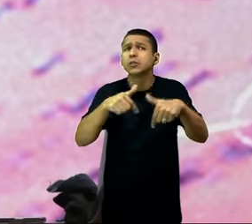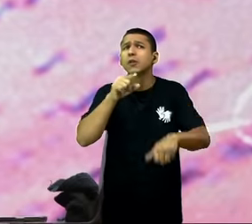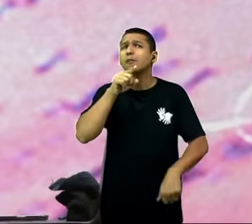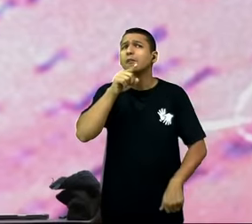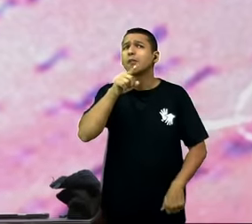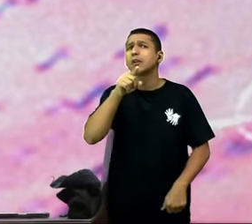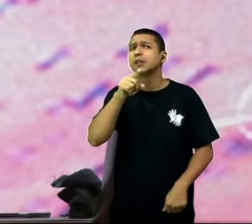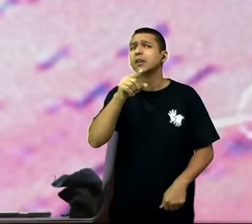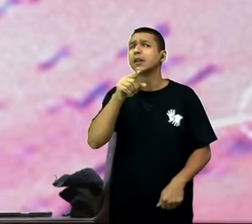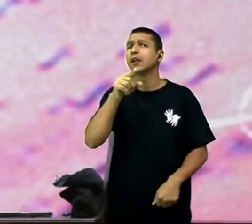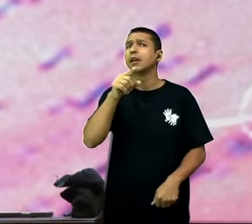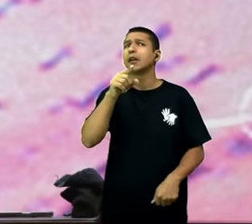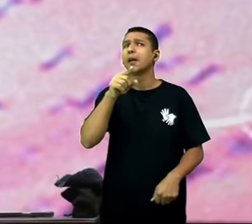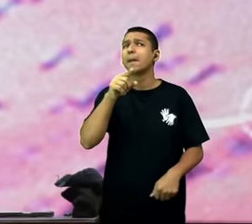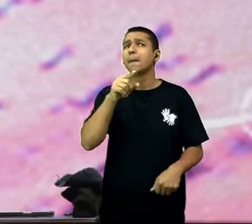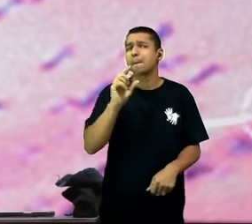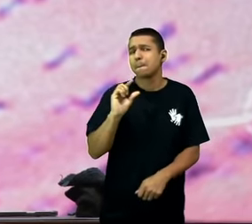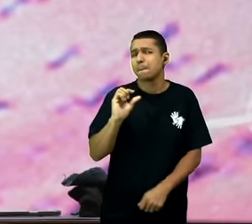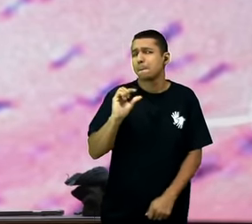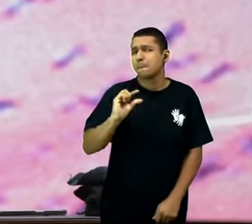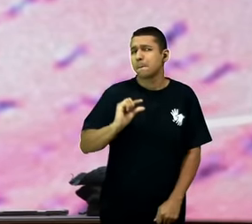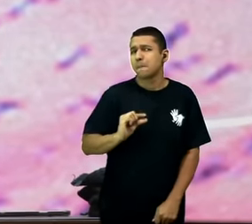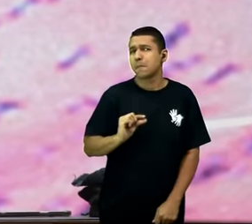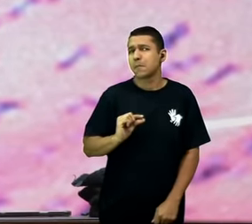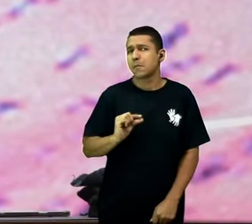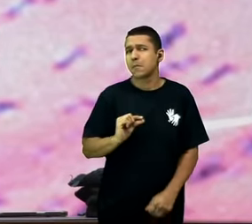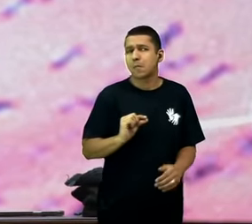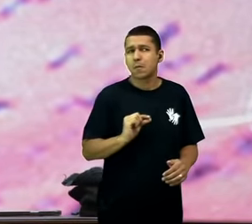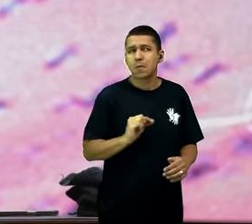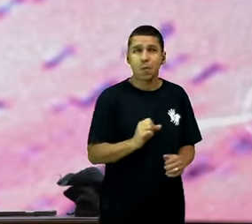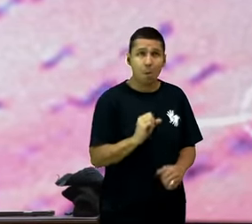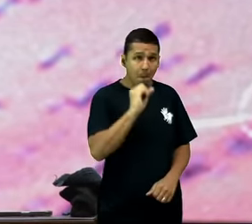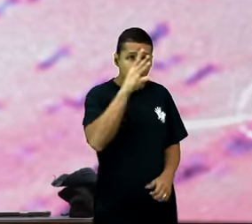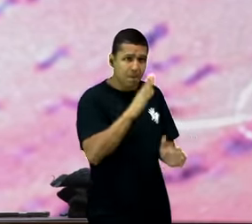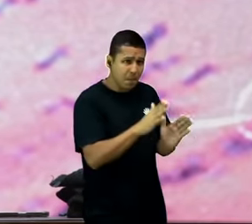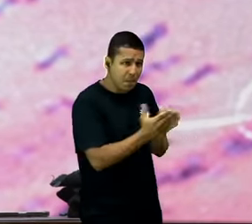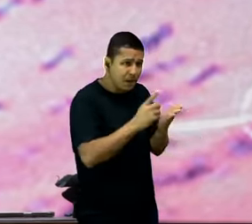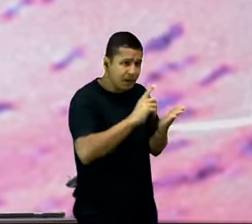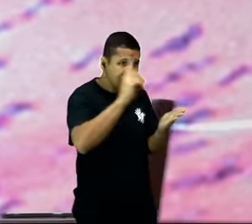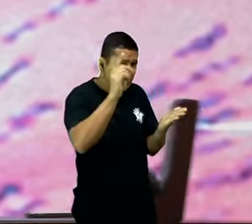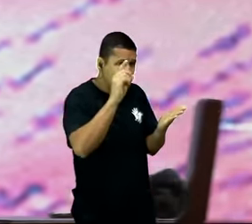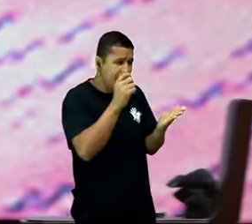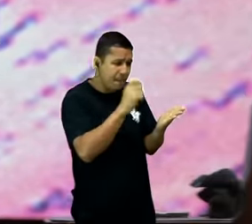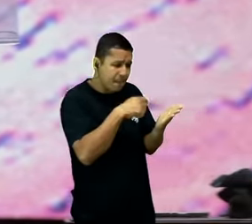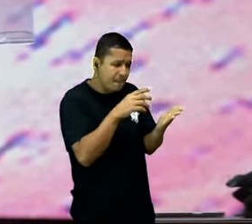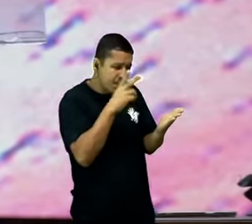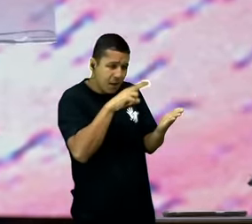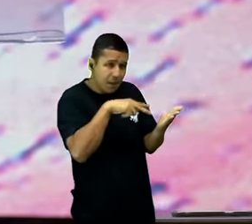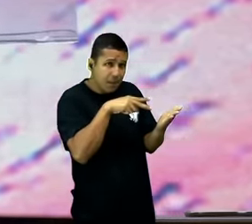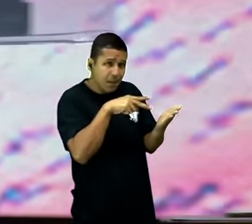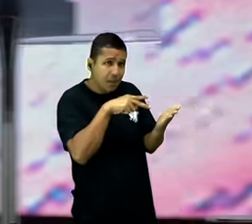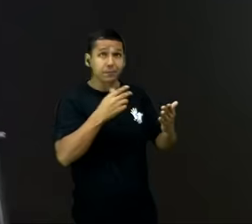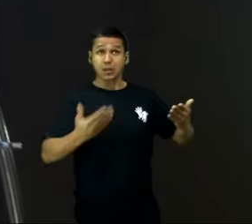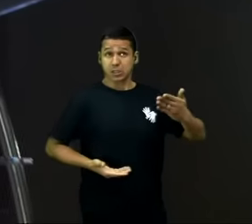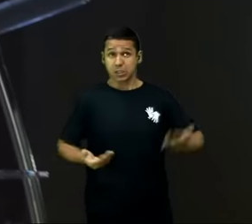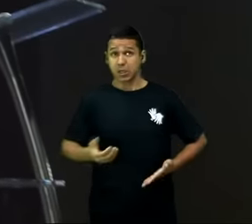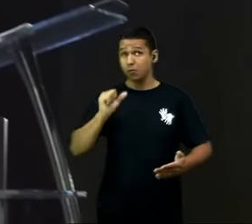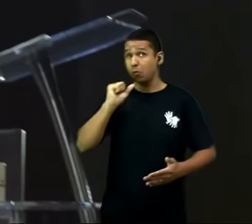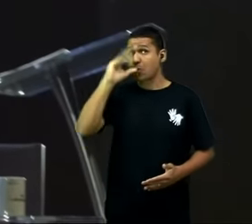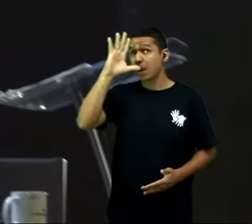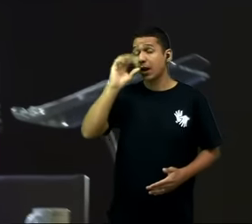ficou menos? Leu mais a Bíblia ou leu menos? Serviu mais na igreja ou parou de servir?